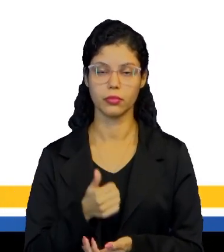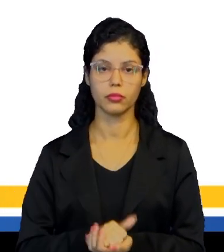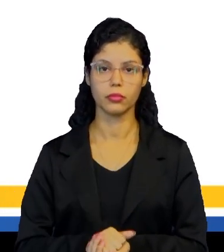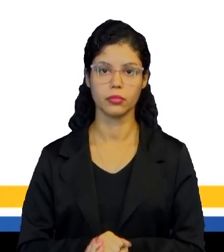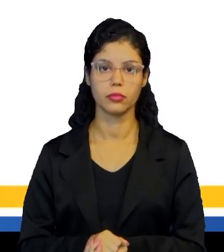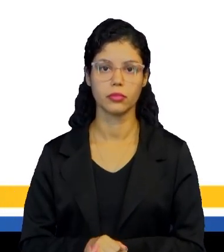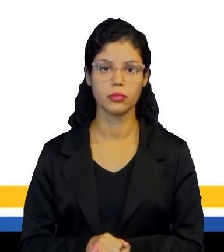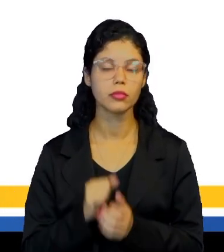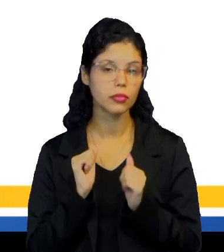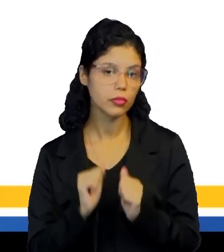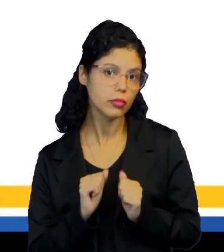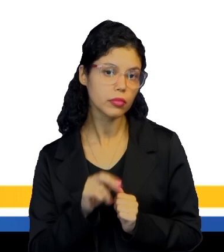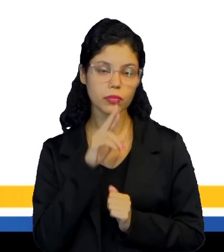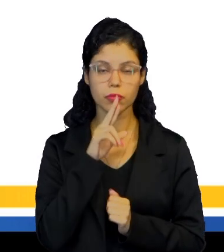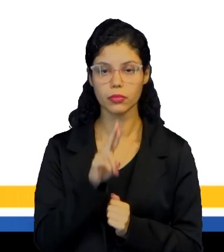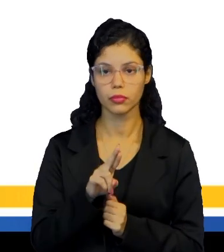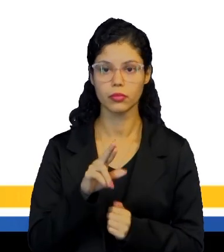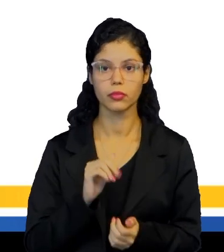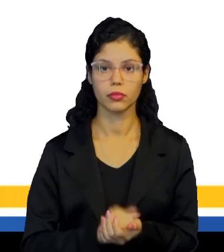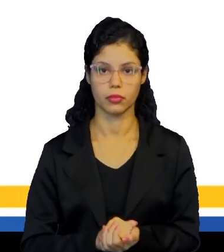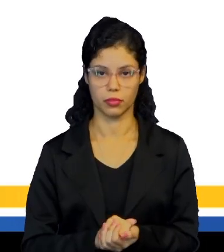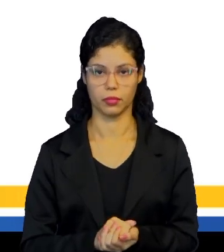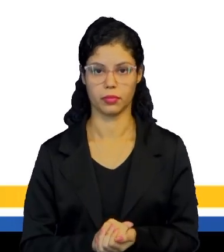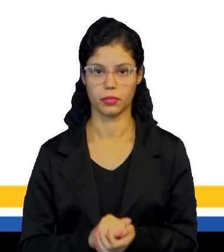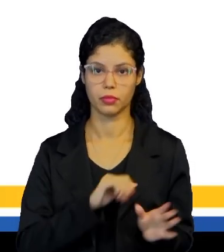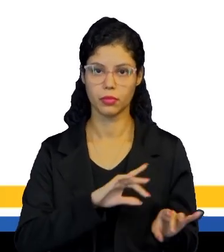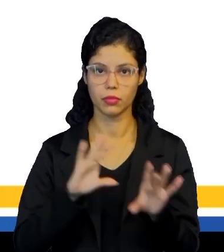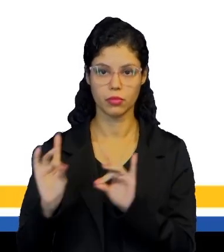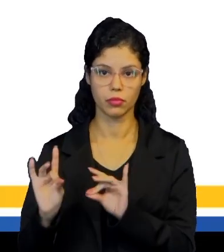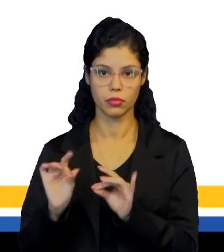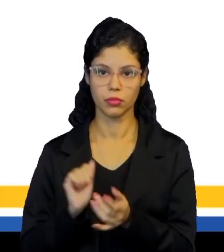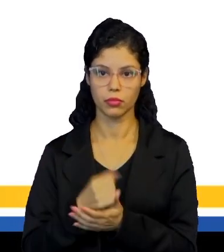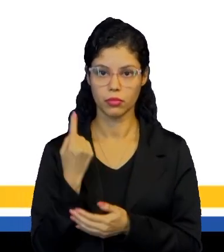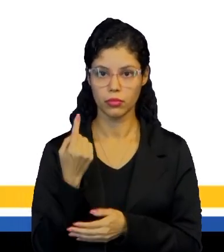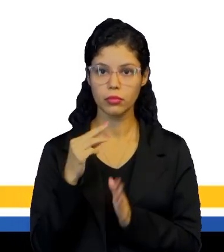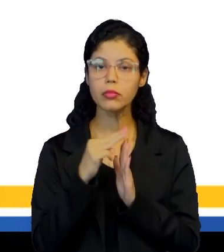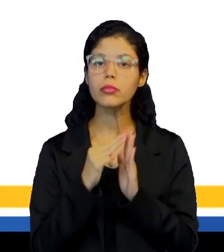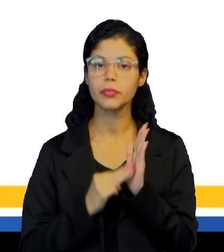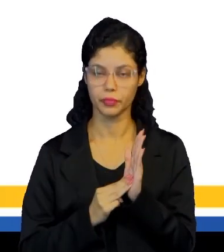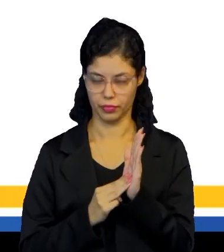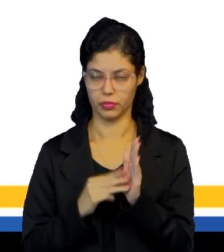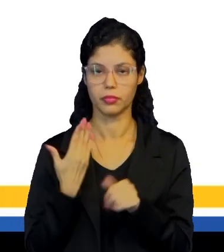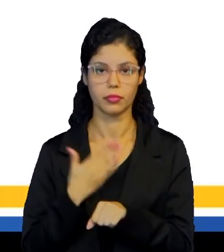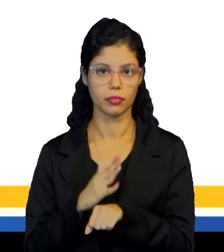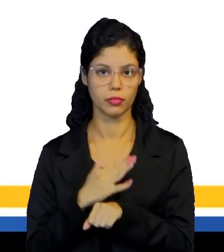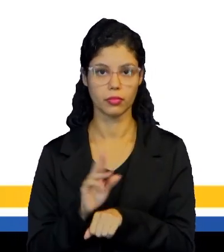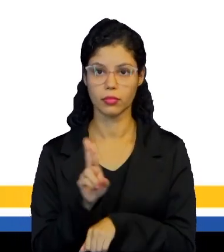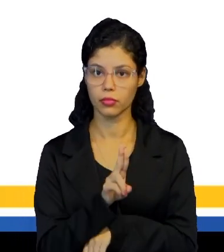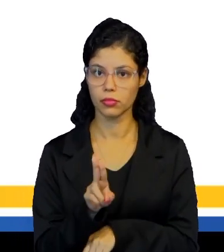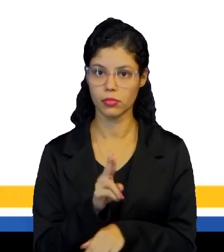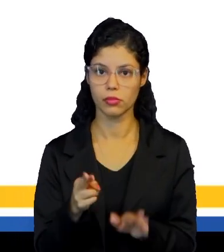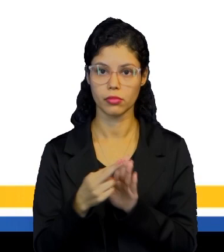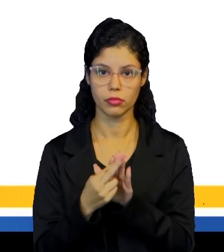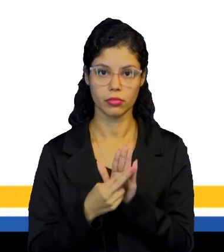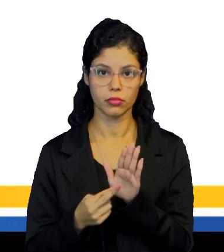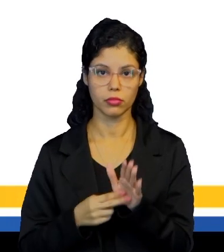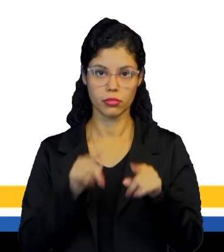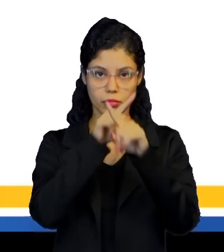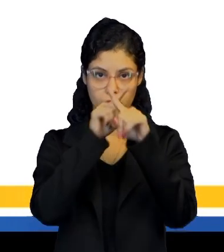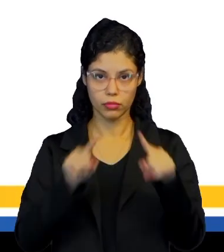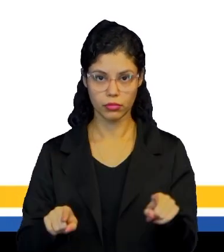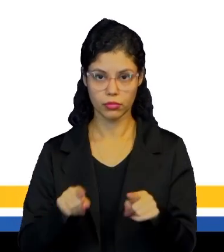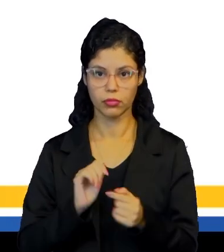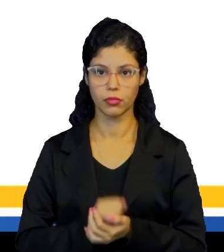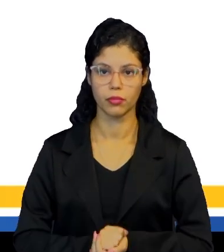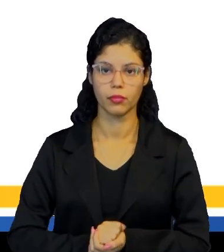bem podem ser resolvido resolvidos através de um método prático chamado regra de três